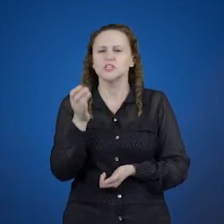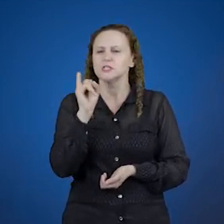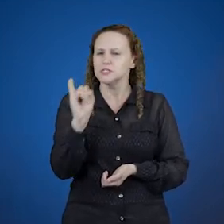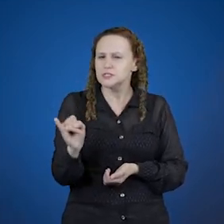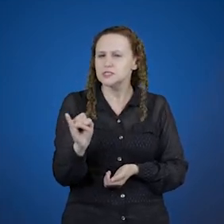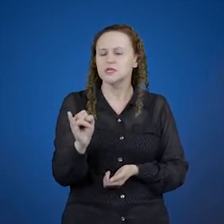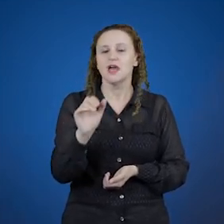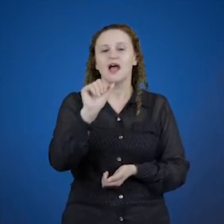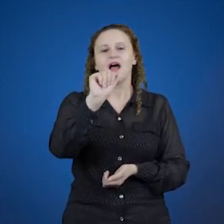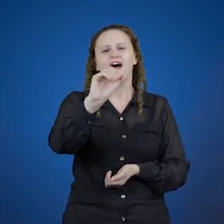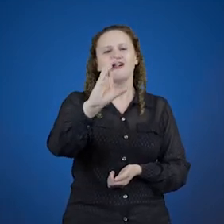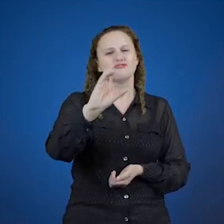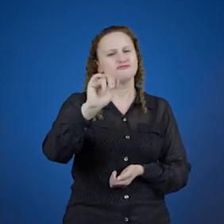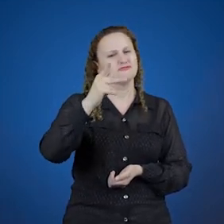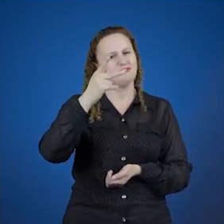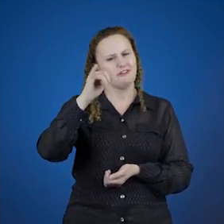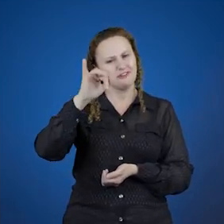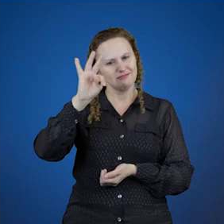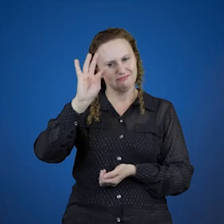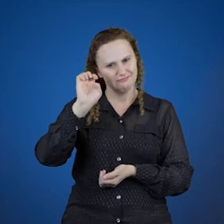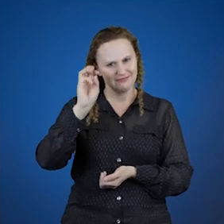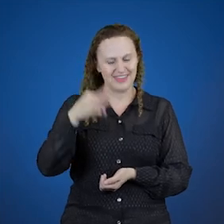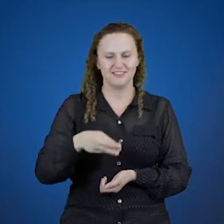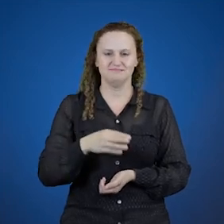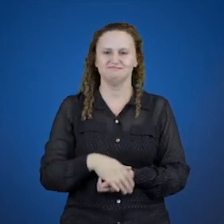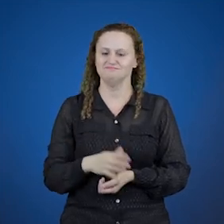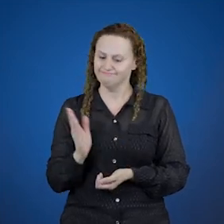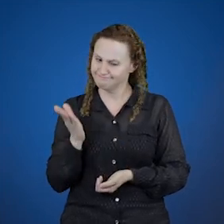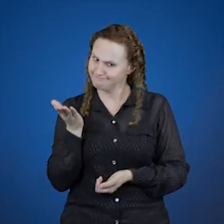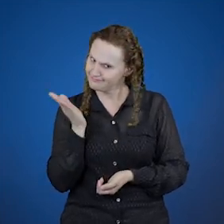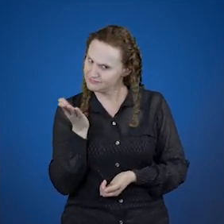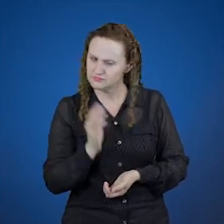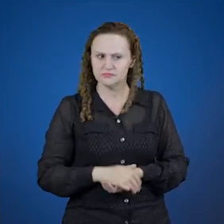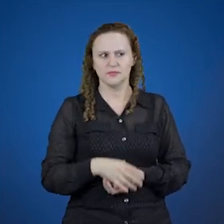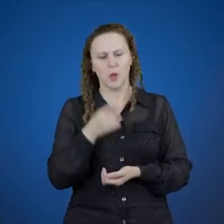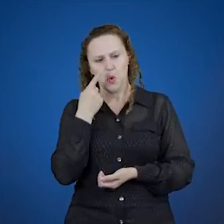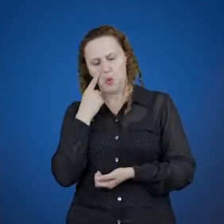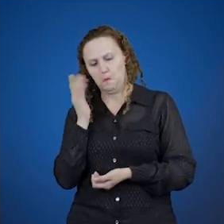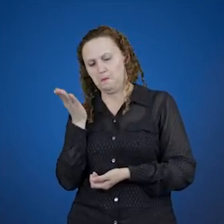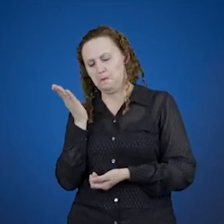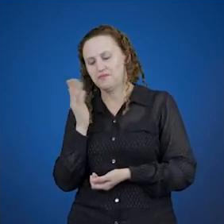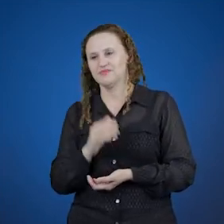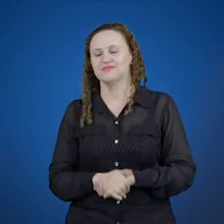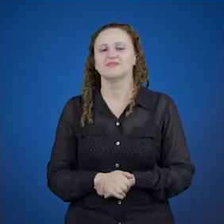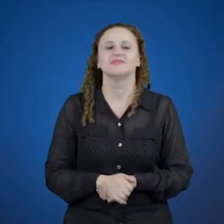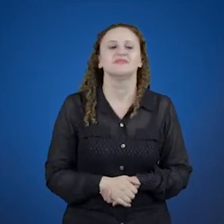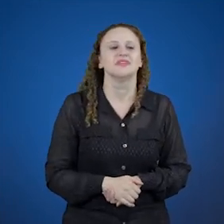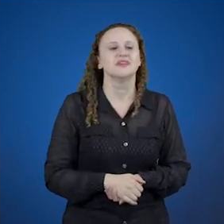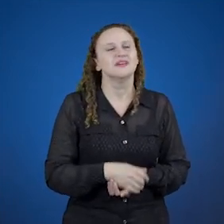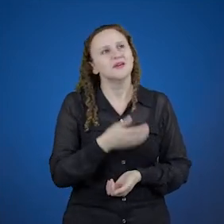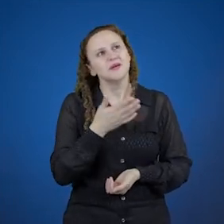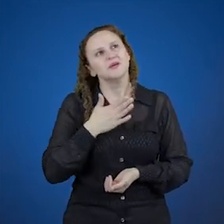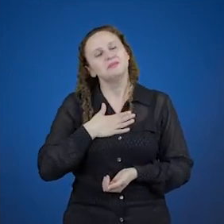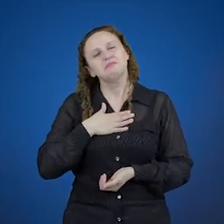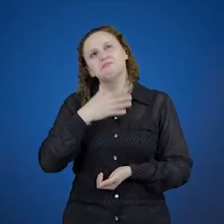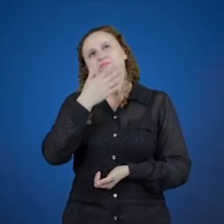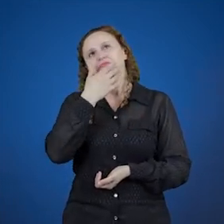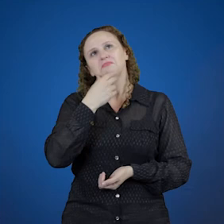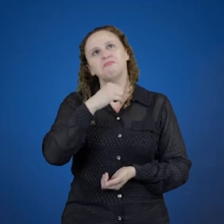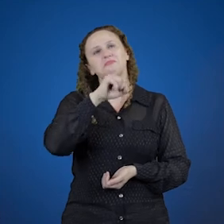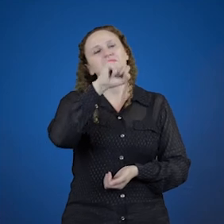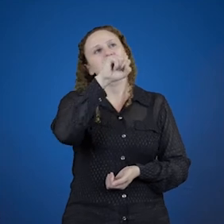é vocativo vem chamar ou quando a gente escreve uma carta né caro amigo fulano de tal meu velho pai